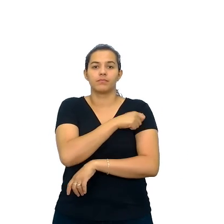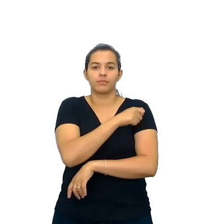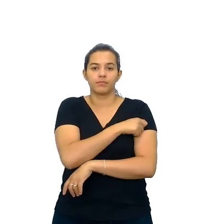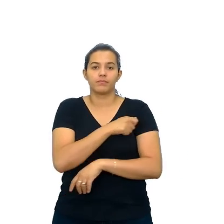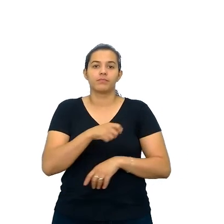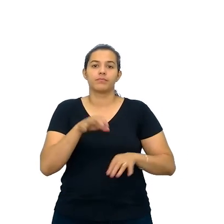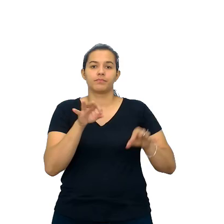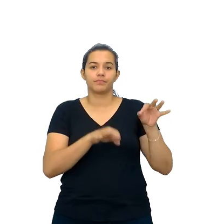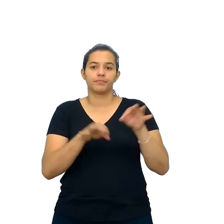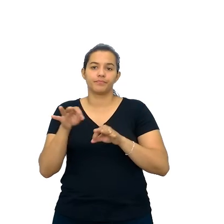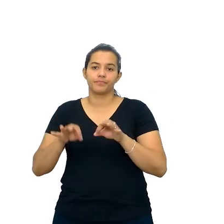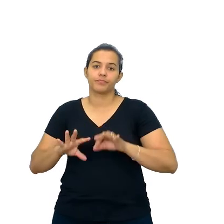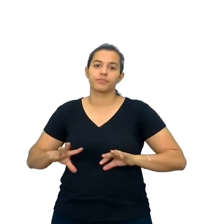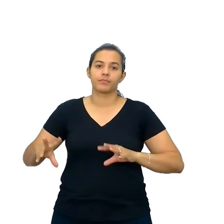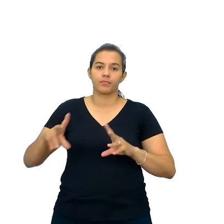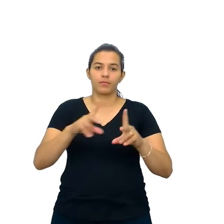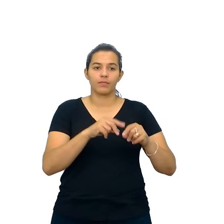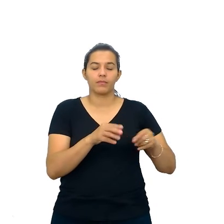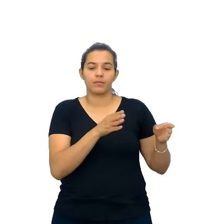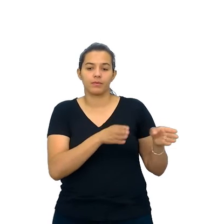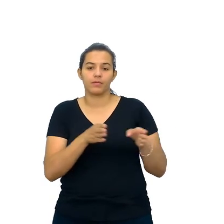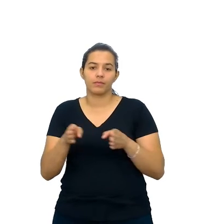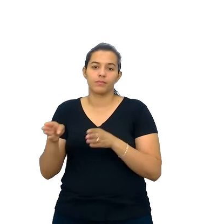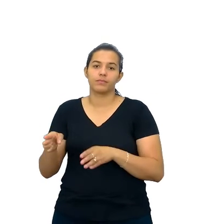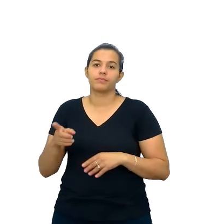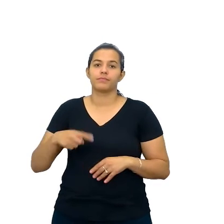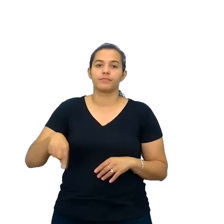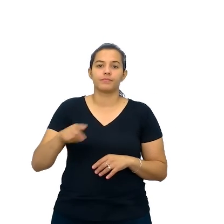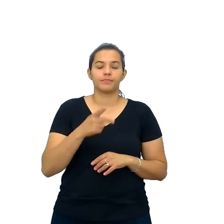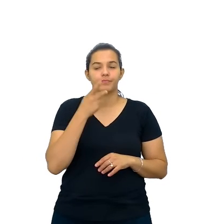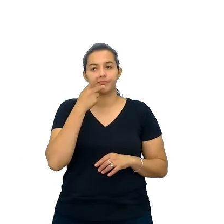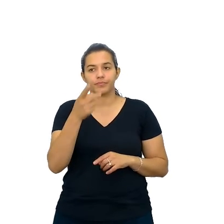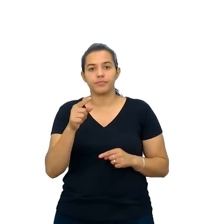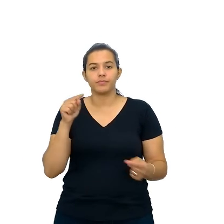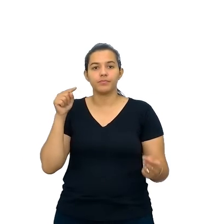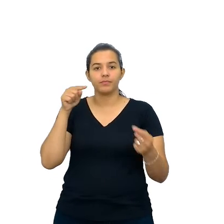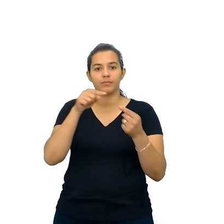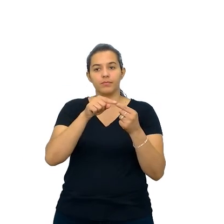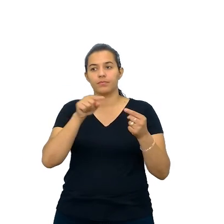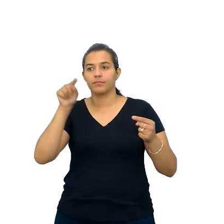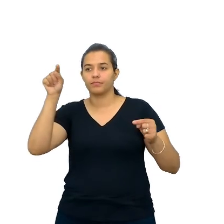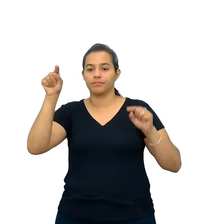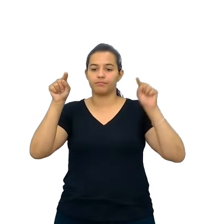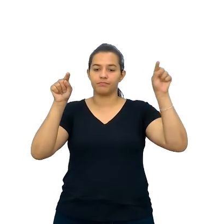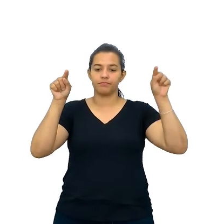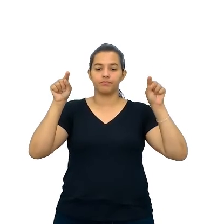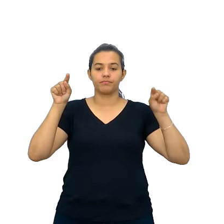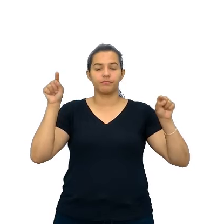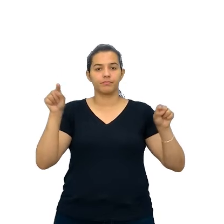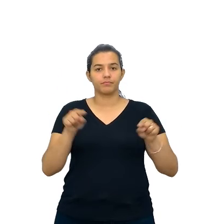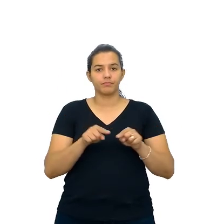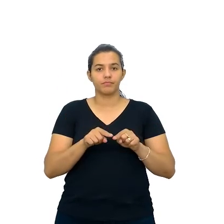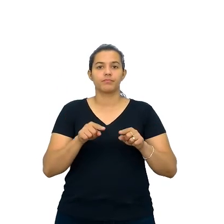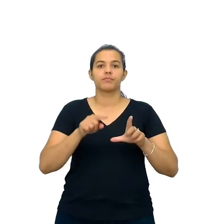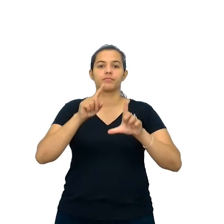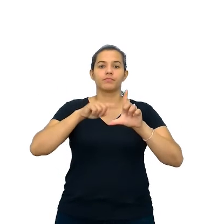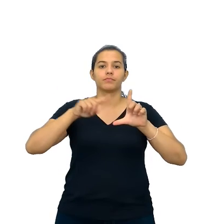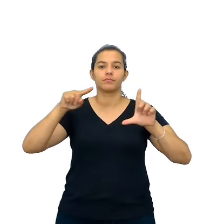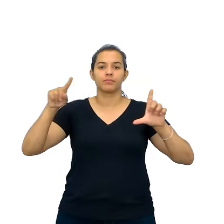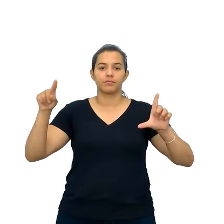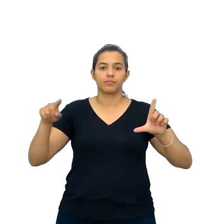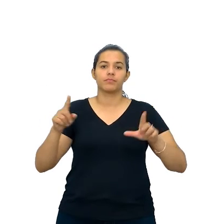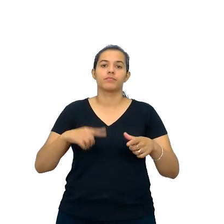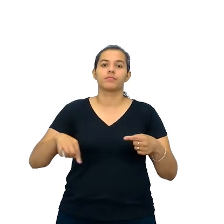e ordenadas, né? Ele fala do ponto de origem do plano cartesiano e também fala